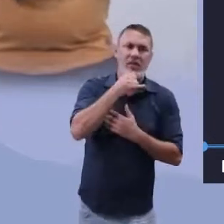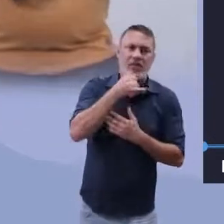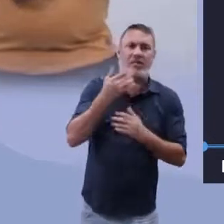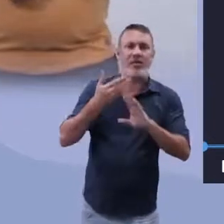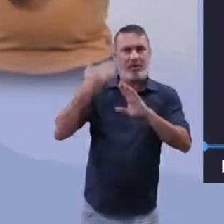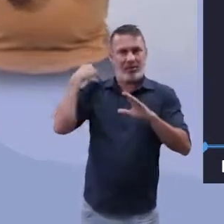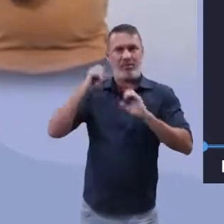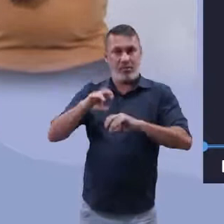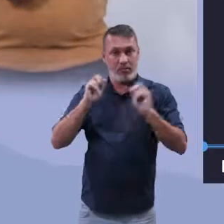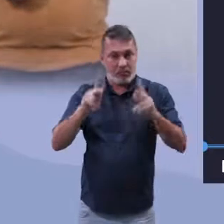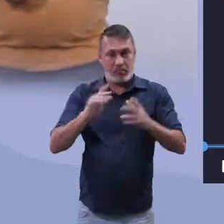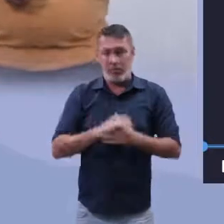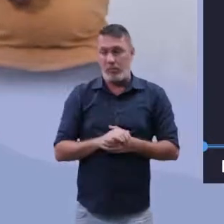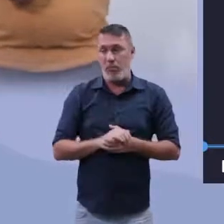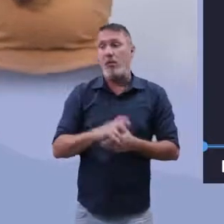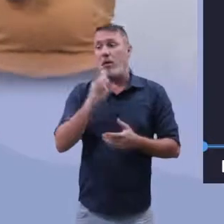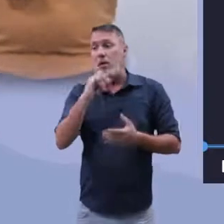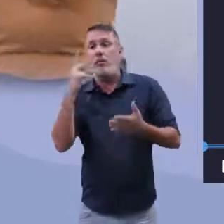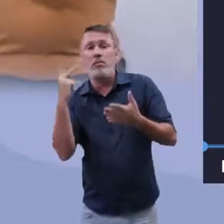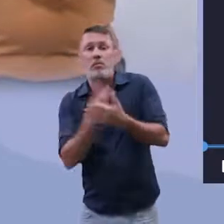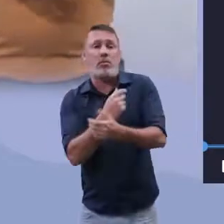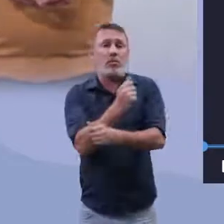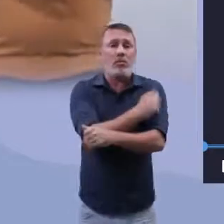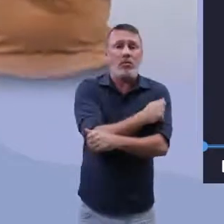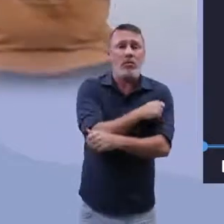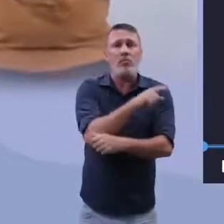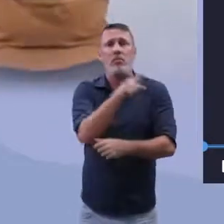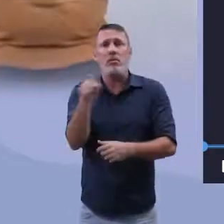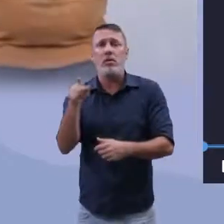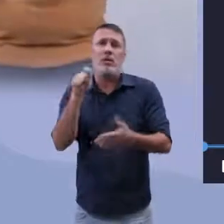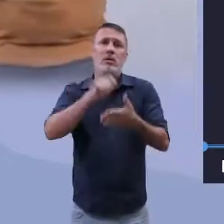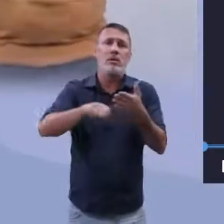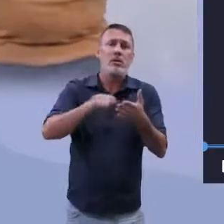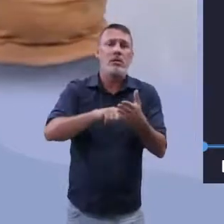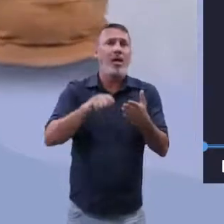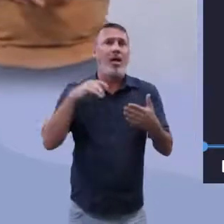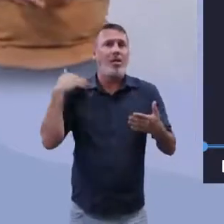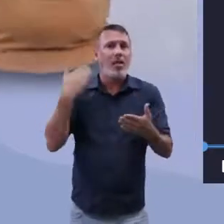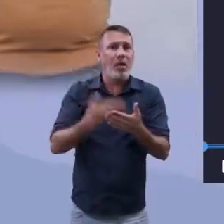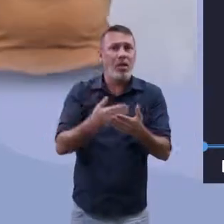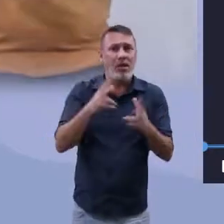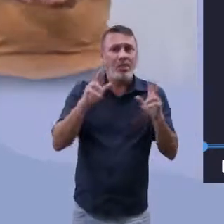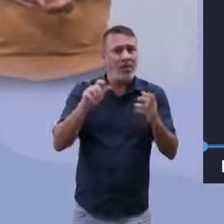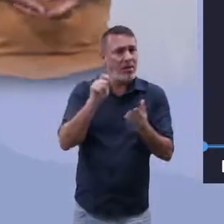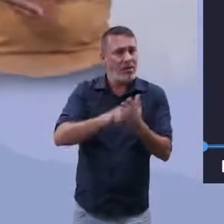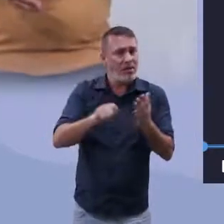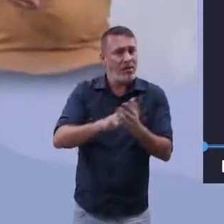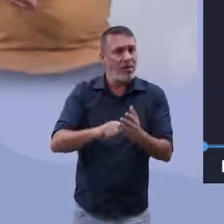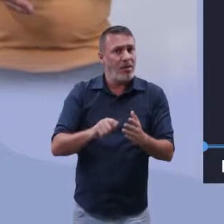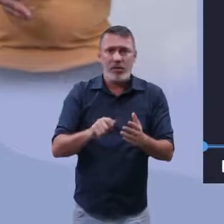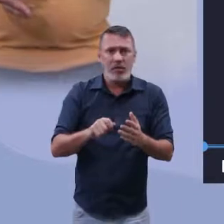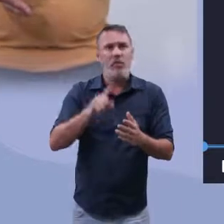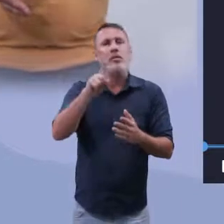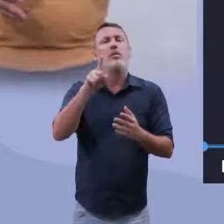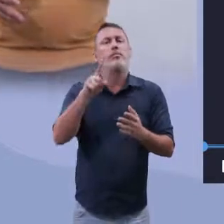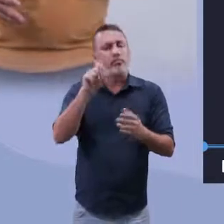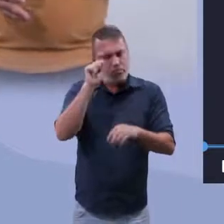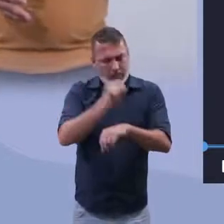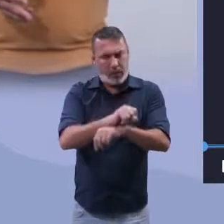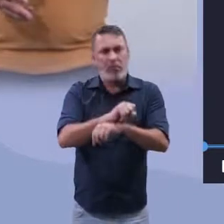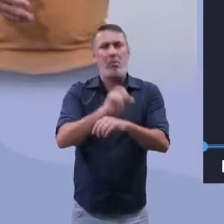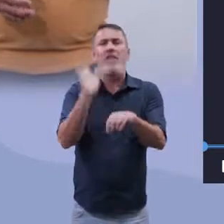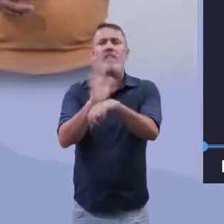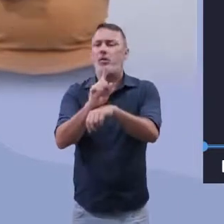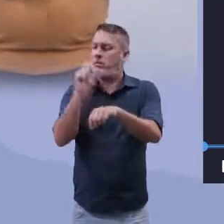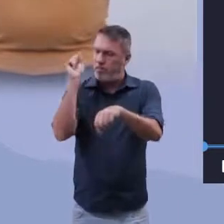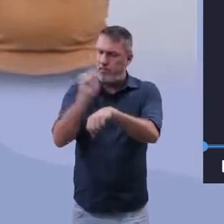que nós trabalhamos na última aula. Beleza? Se porventura, meu aluno, aqui você não escreveu um texto sobre esse tema, dou uma dica, para esse